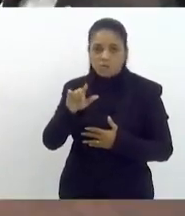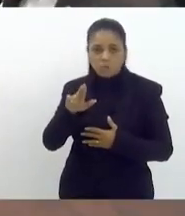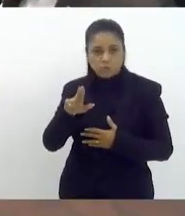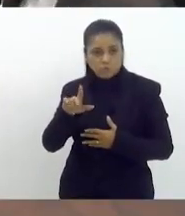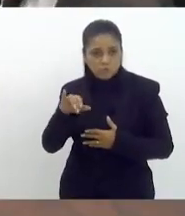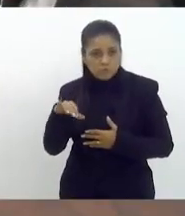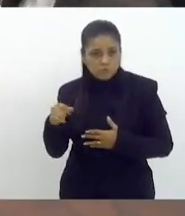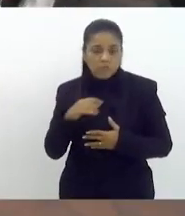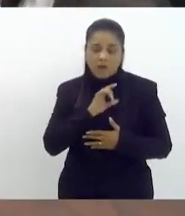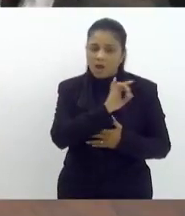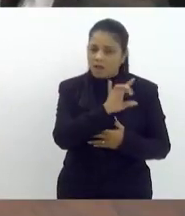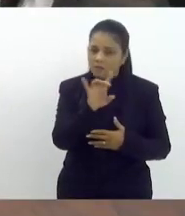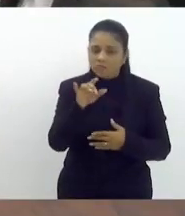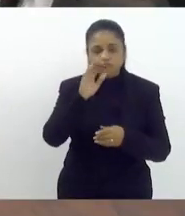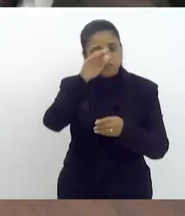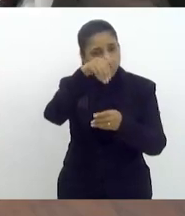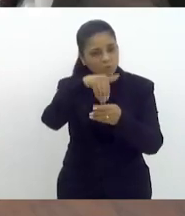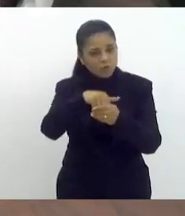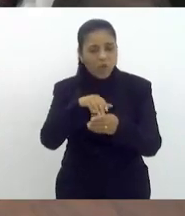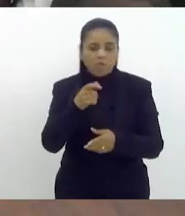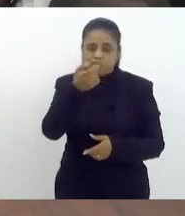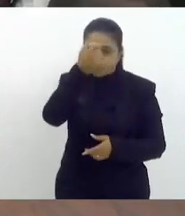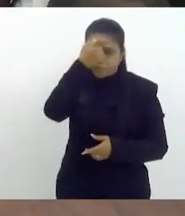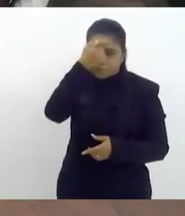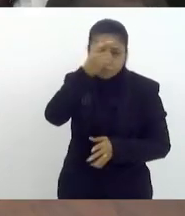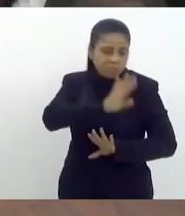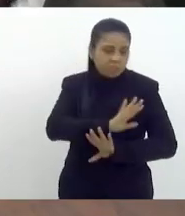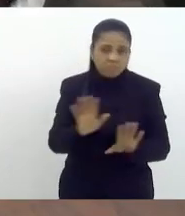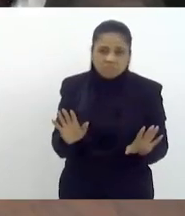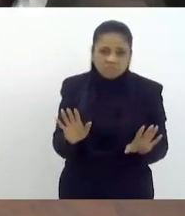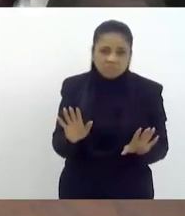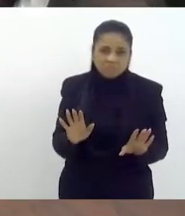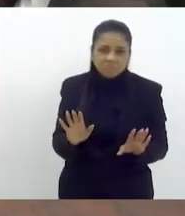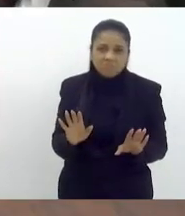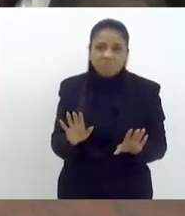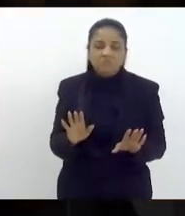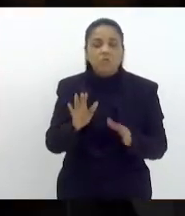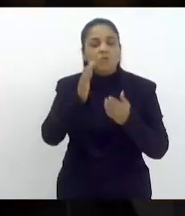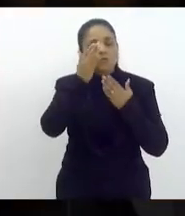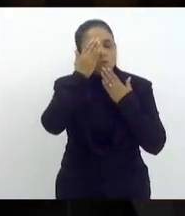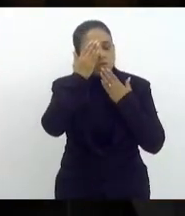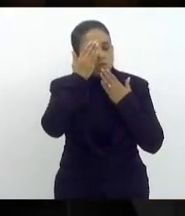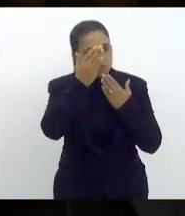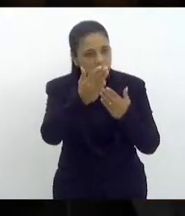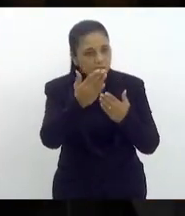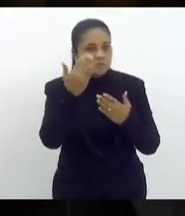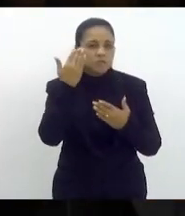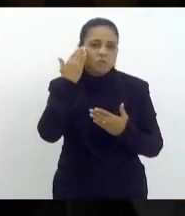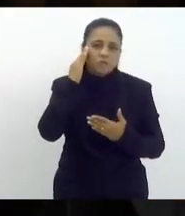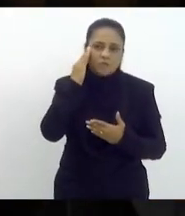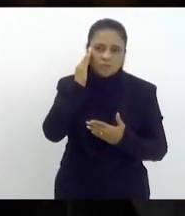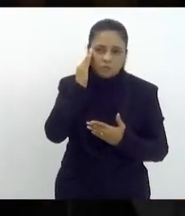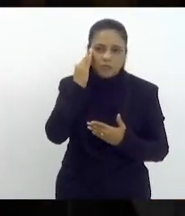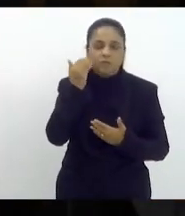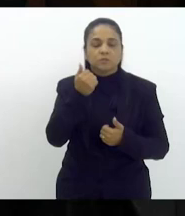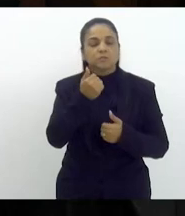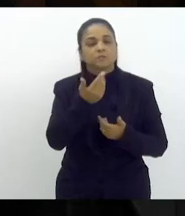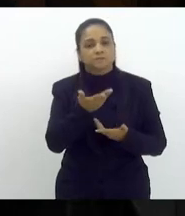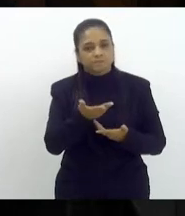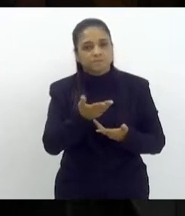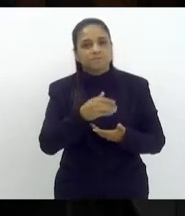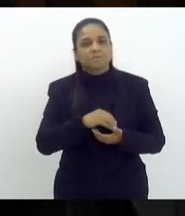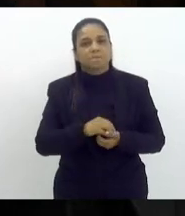de cada Deputado aqui votar de acordo com sua consciência estou lhe agradecendo o seu entendimento ao seu cortes